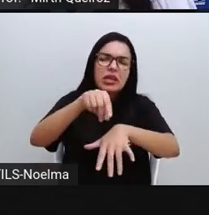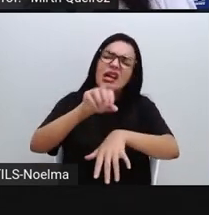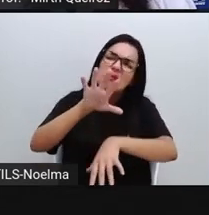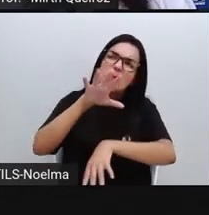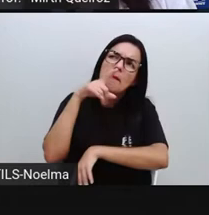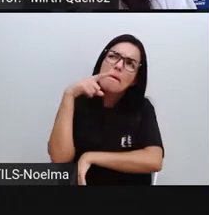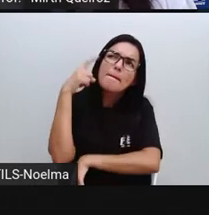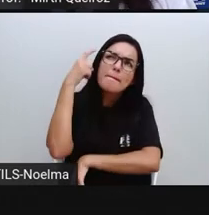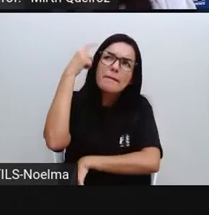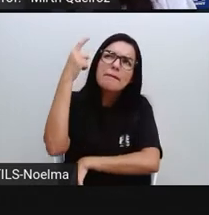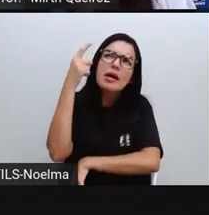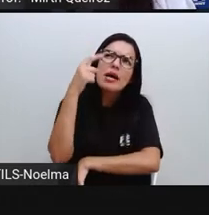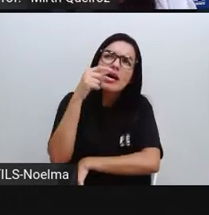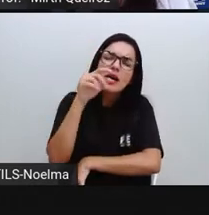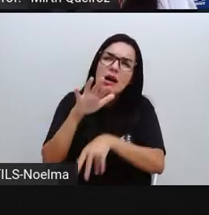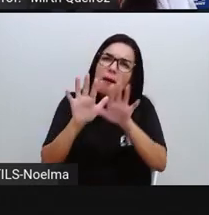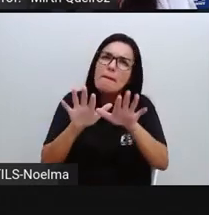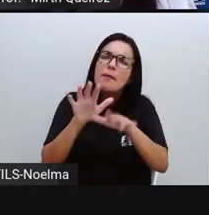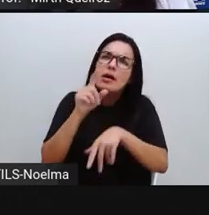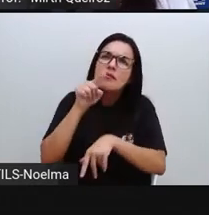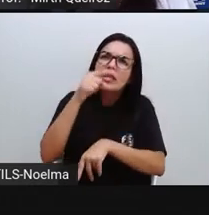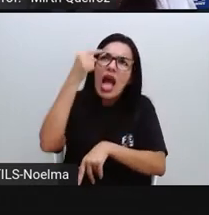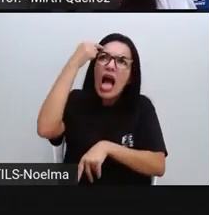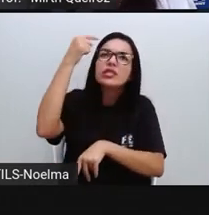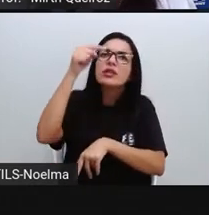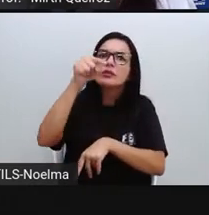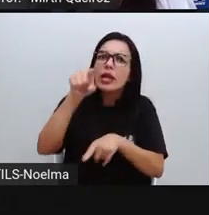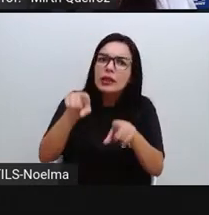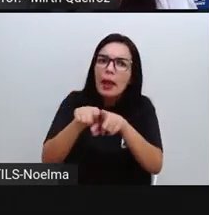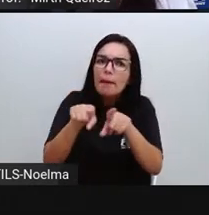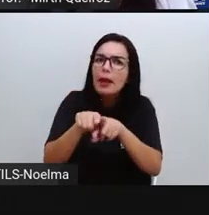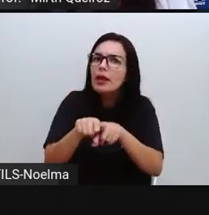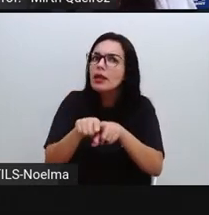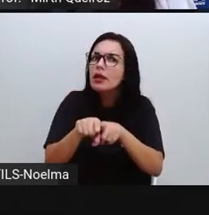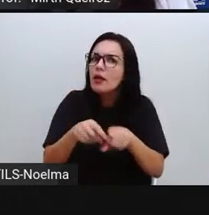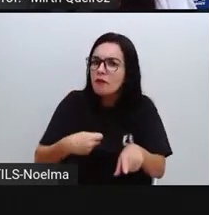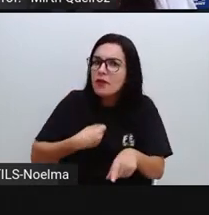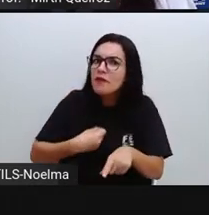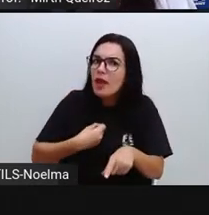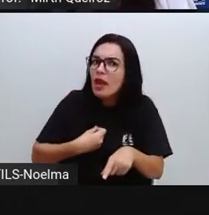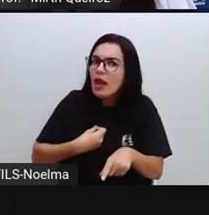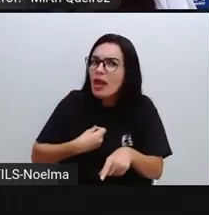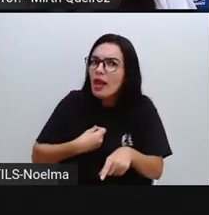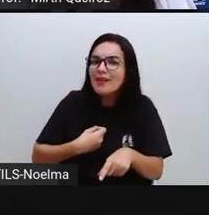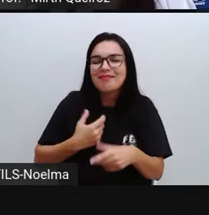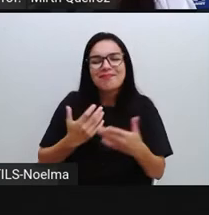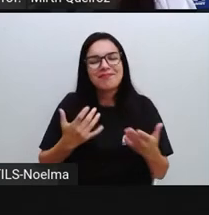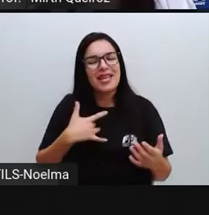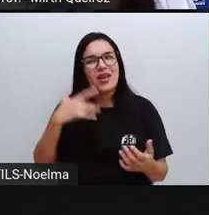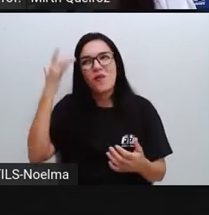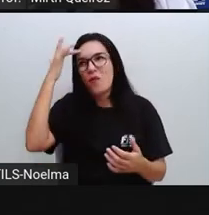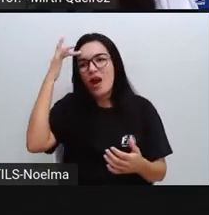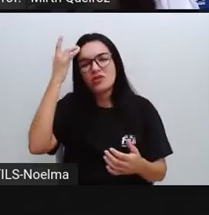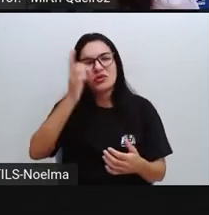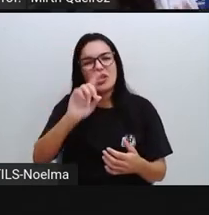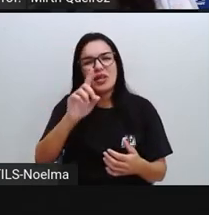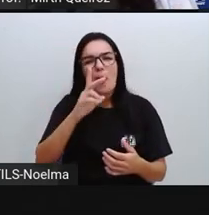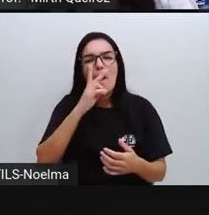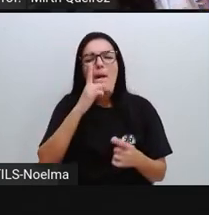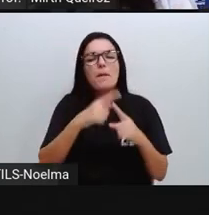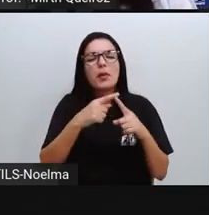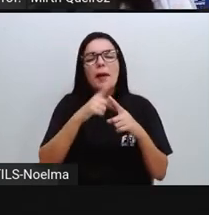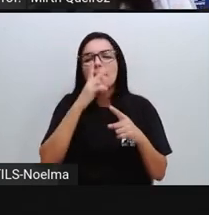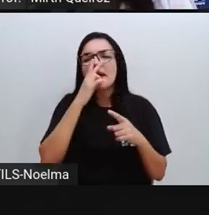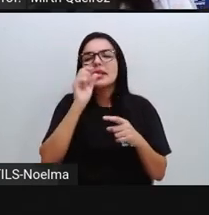Será que vocês imaginavam que vocês também iriam passar por isso? Eu acredito que não, né? Quando a gente vê nos livros de história, parece ser algo